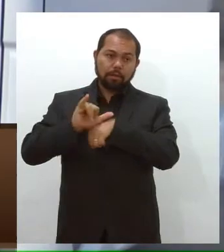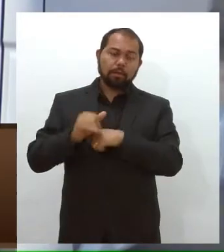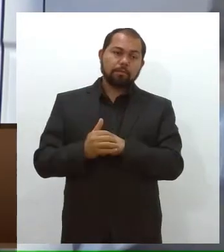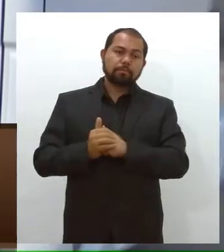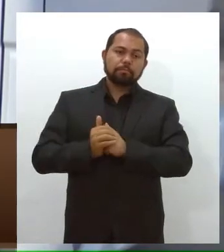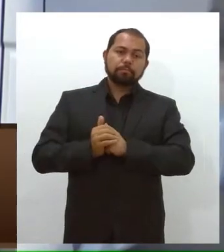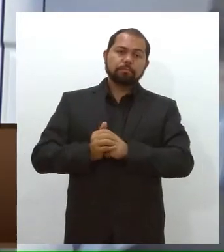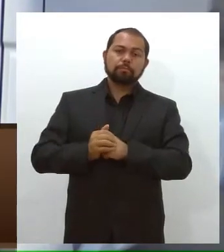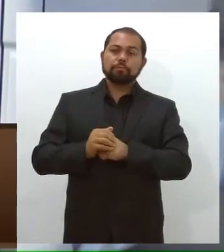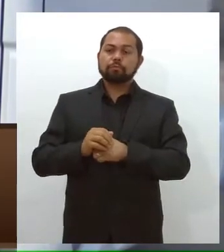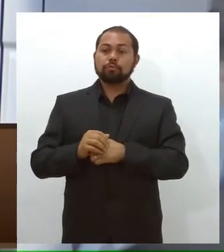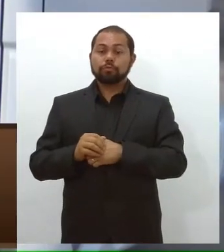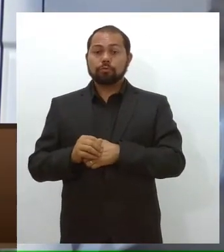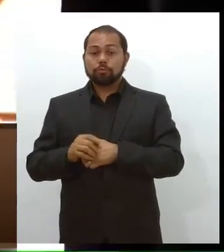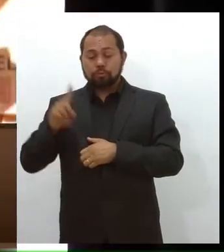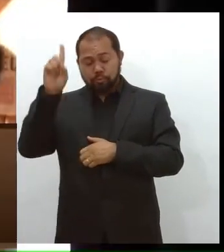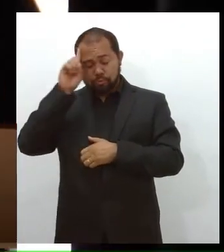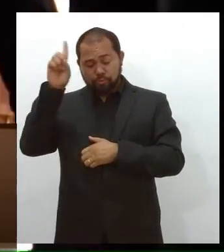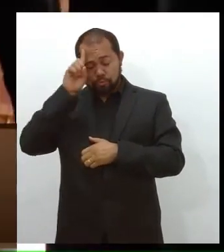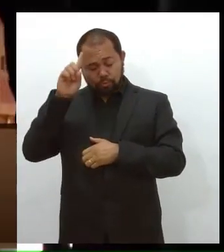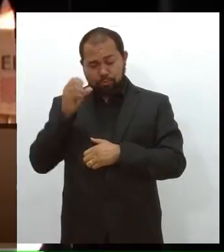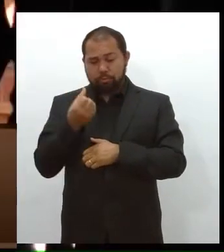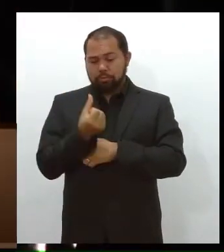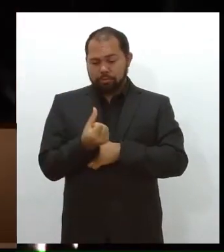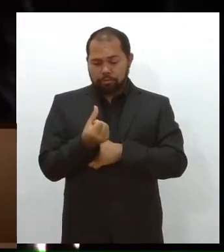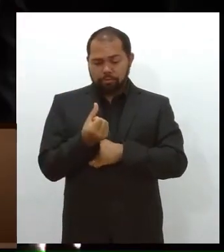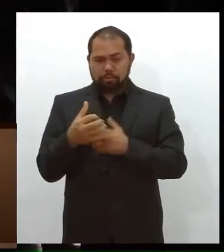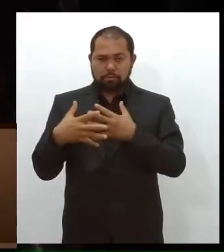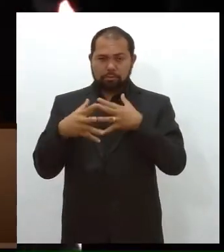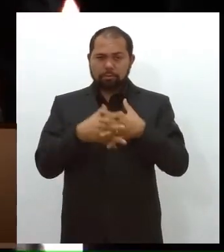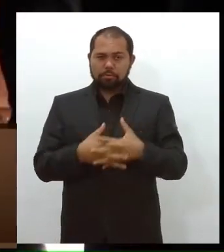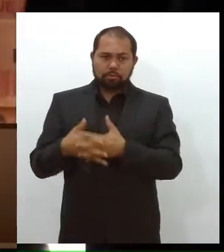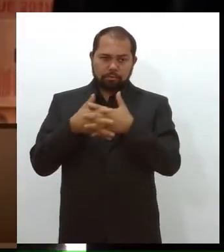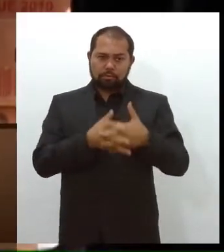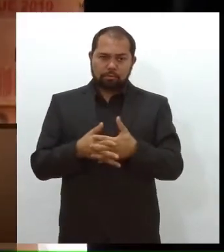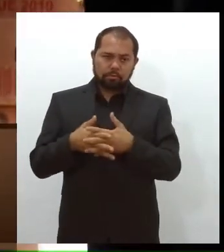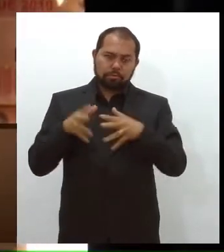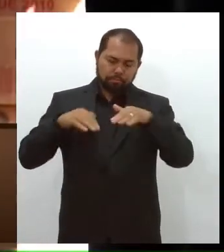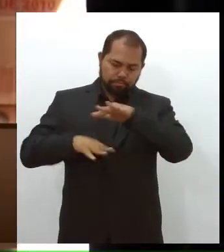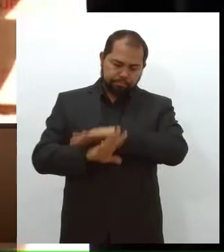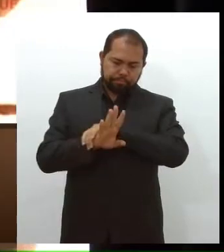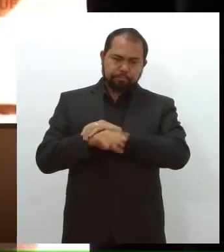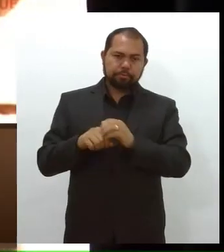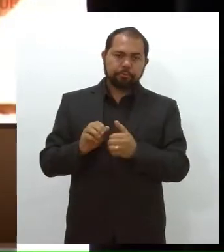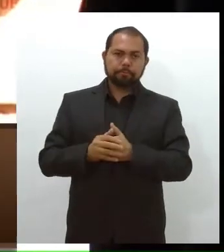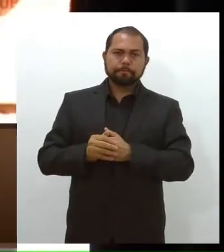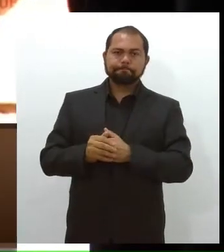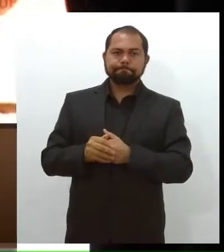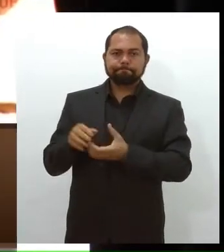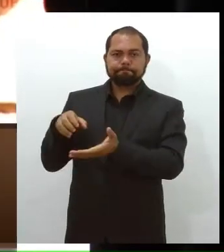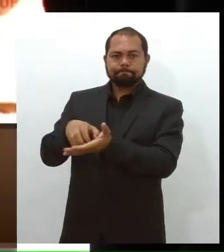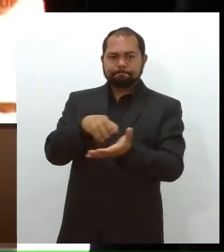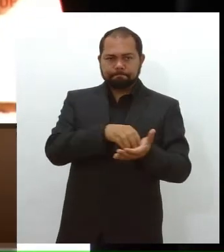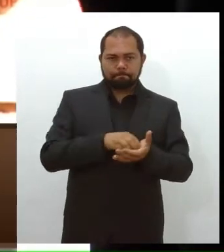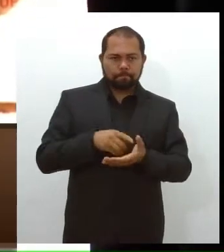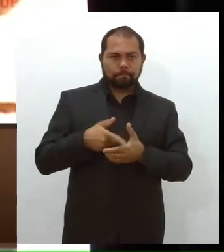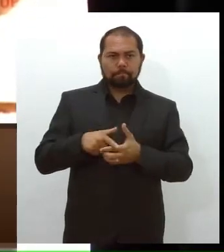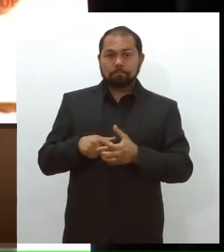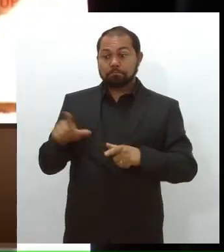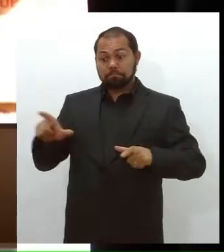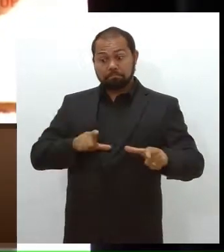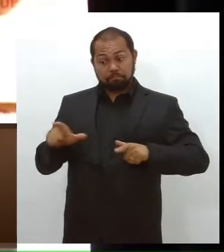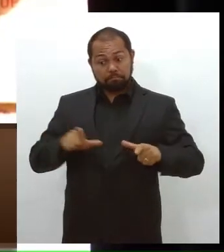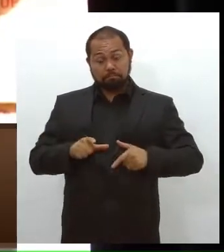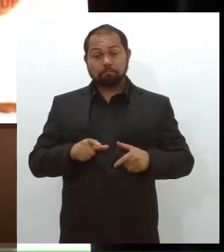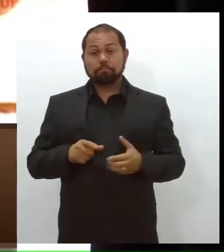são abastecidos com as urnas e levados para as zonas eleitorais. Trabalho que segue em ritmo